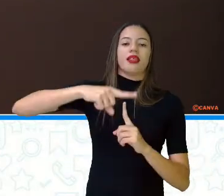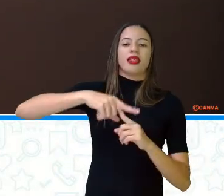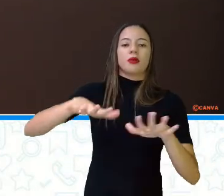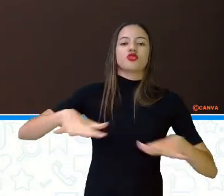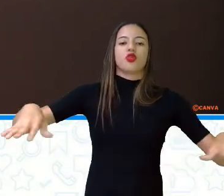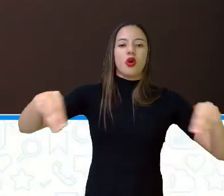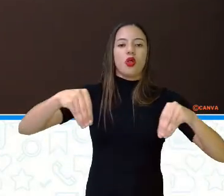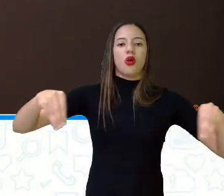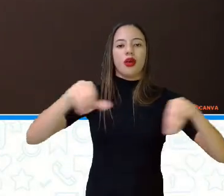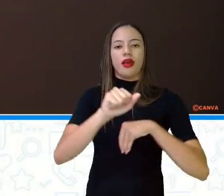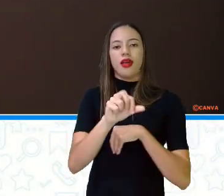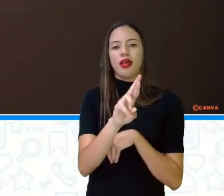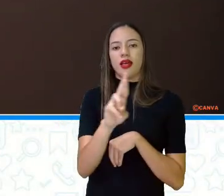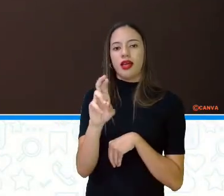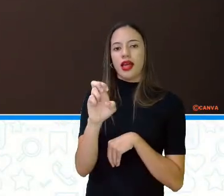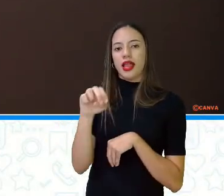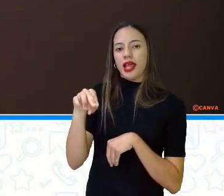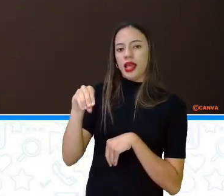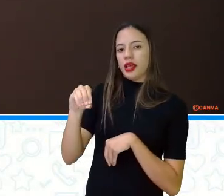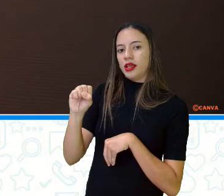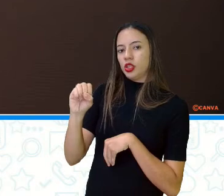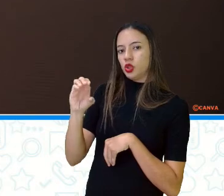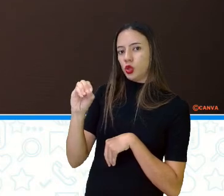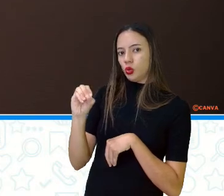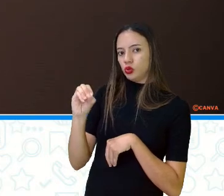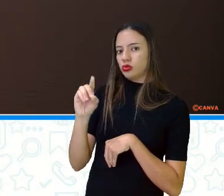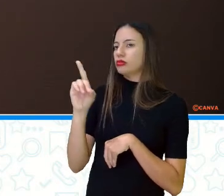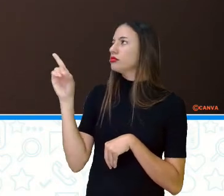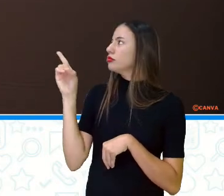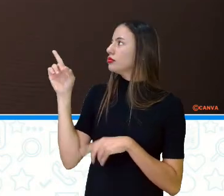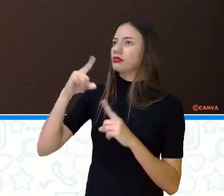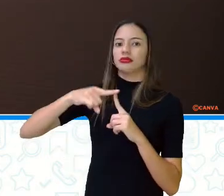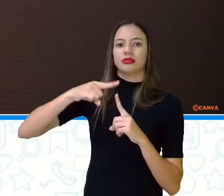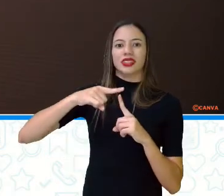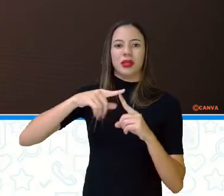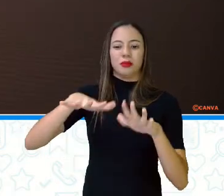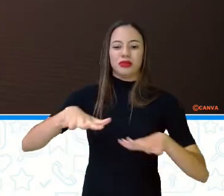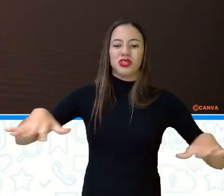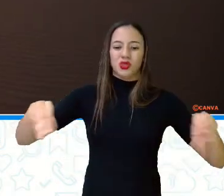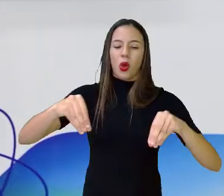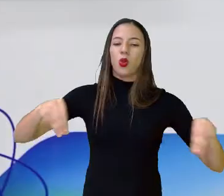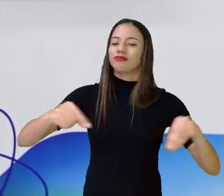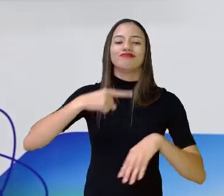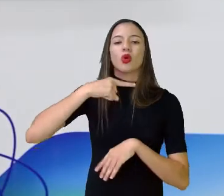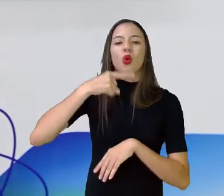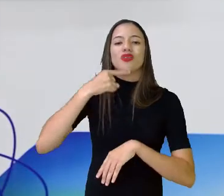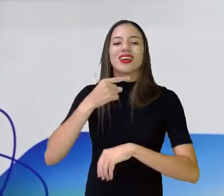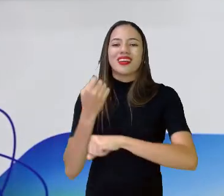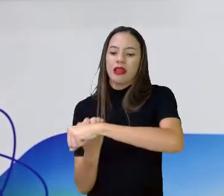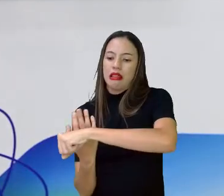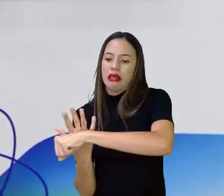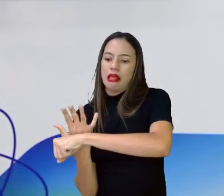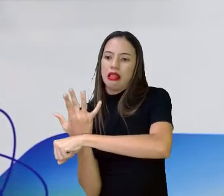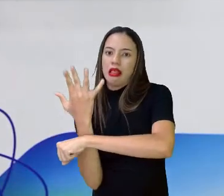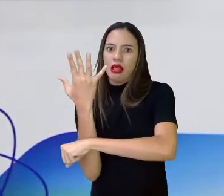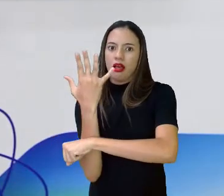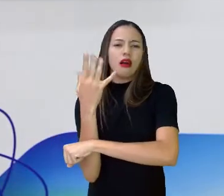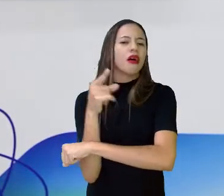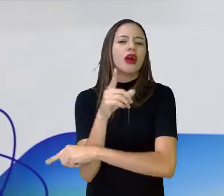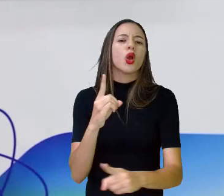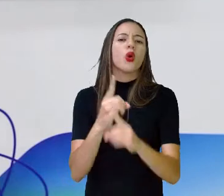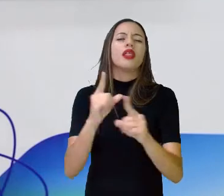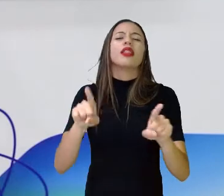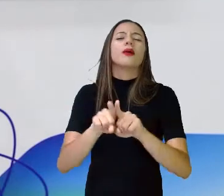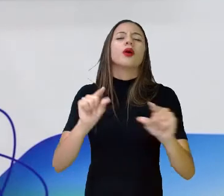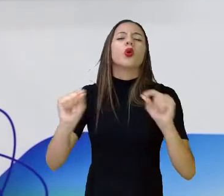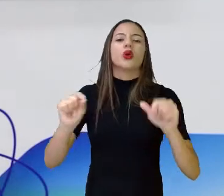aí, por ser arenoso, pouca prática agrária, nós vamos encontrar desertos,